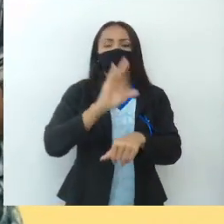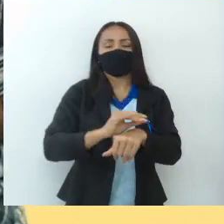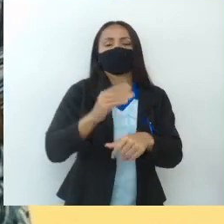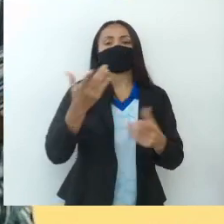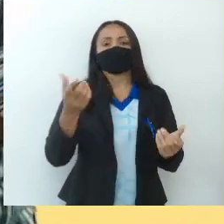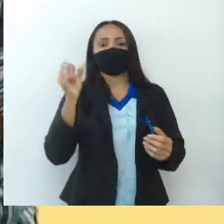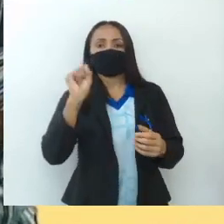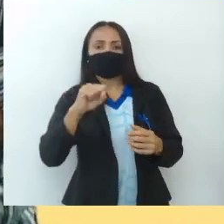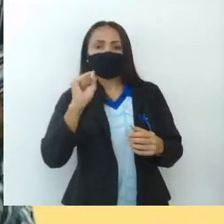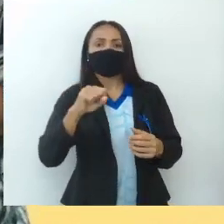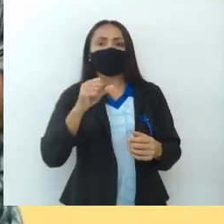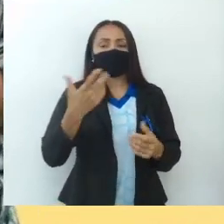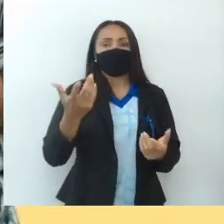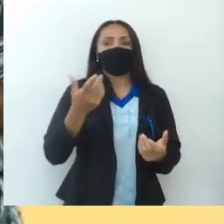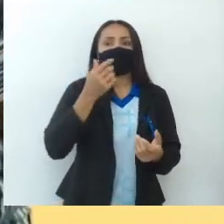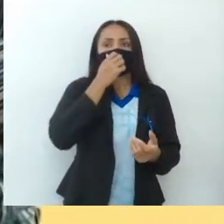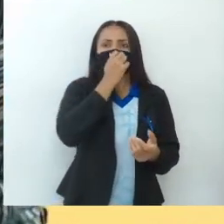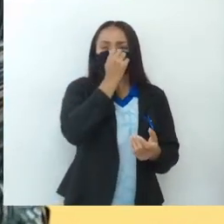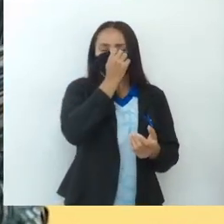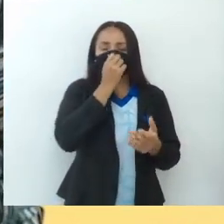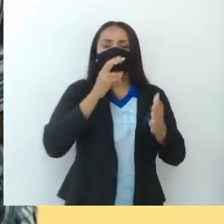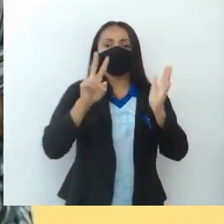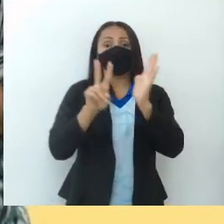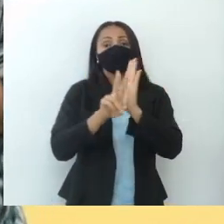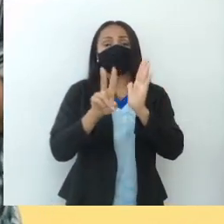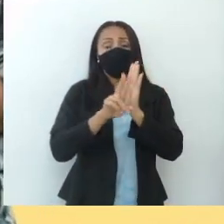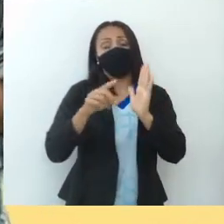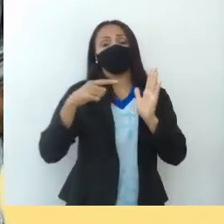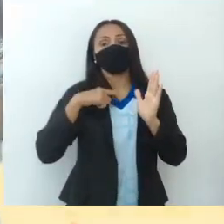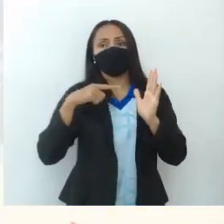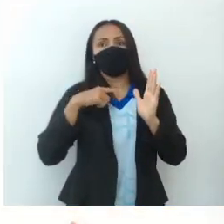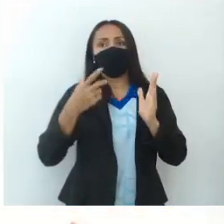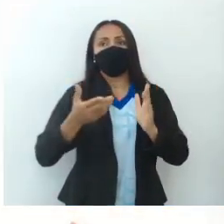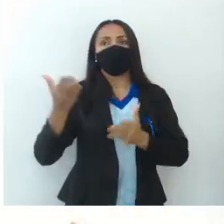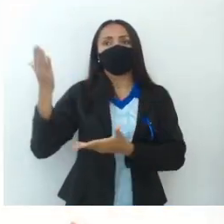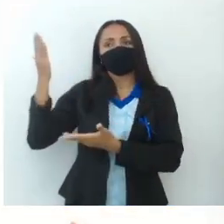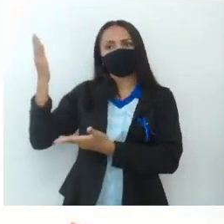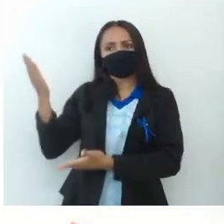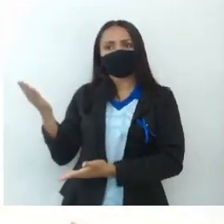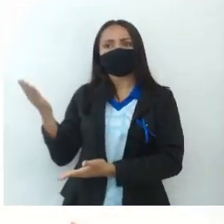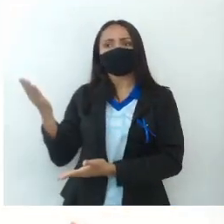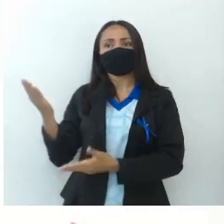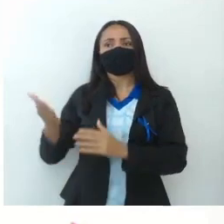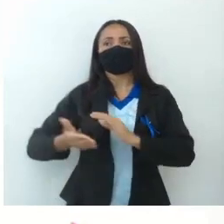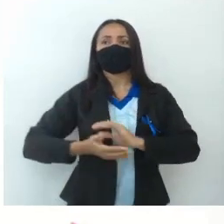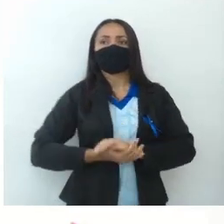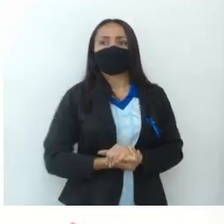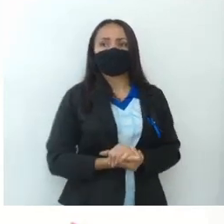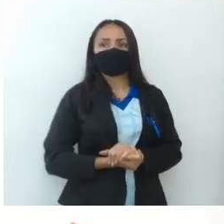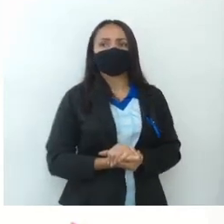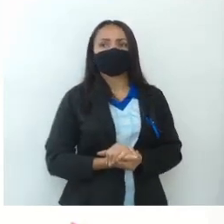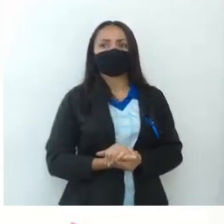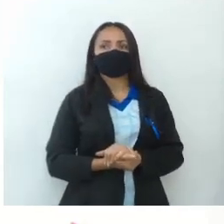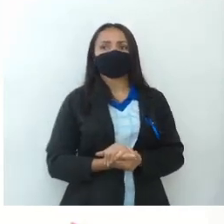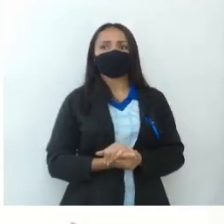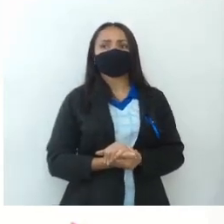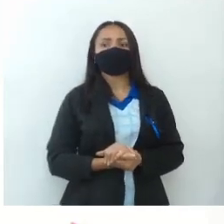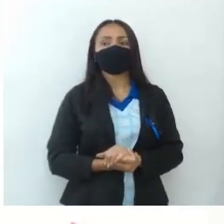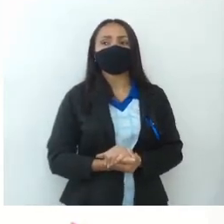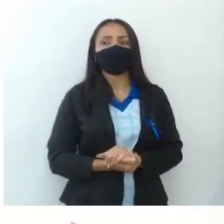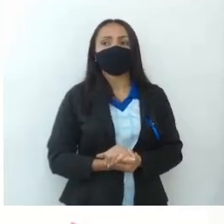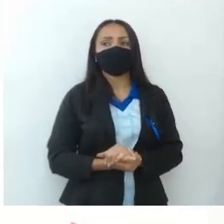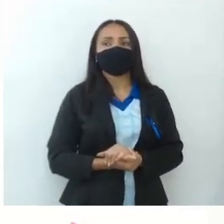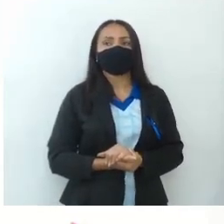o Francisco do Rego. Francisco do Rego Barros. Mais uma vez a foto dele, por favor. Isso. Olha aí, o Conde da Boa